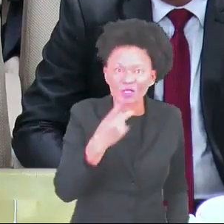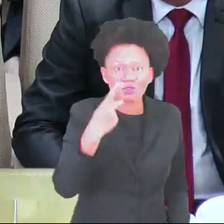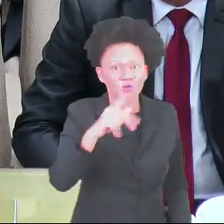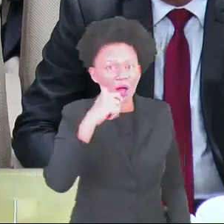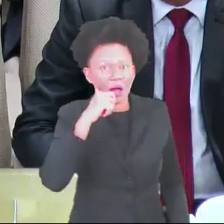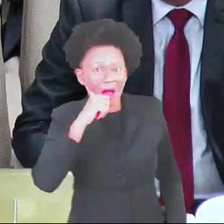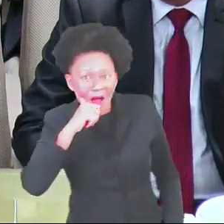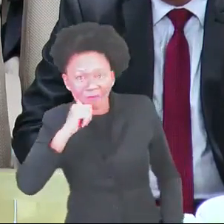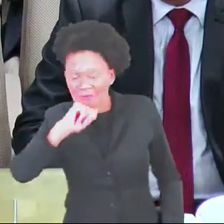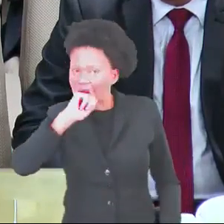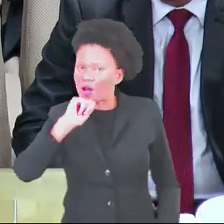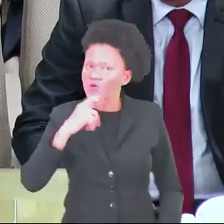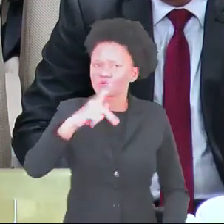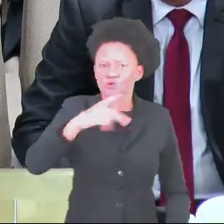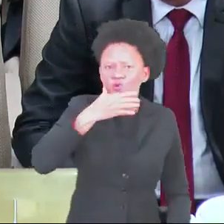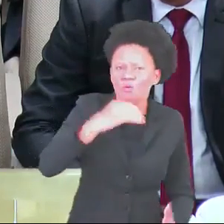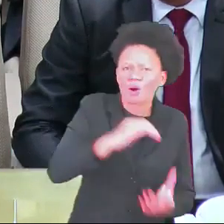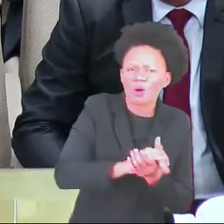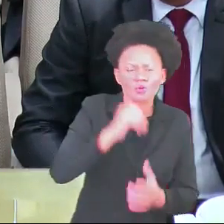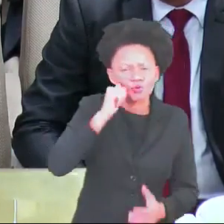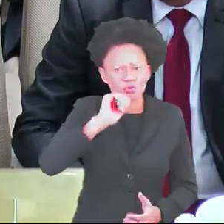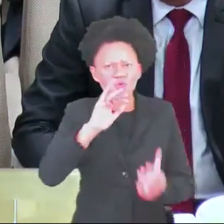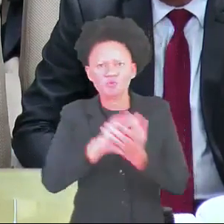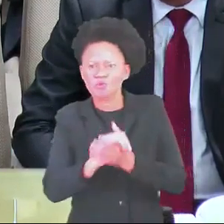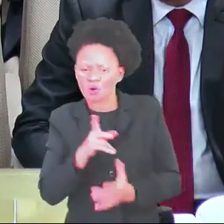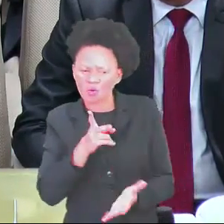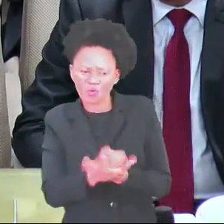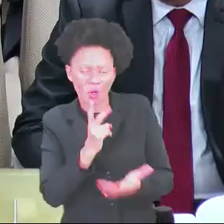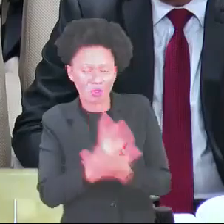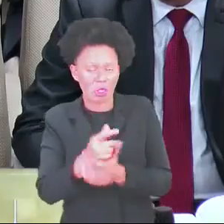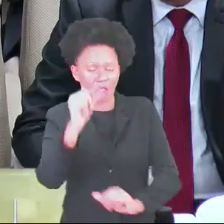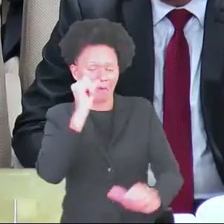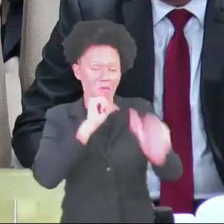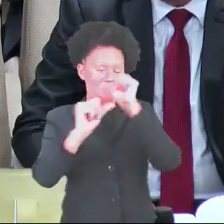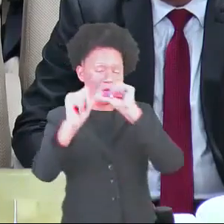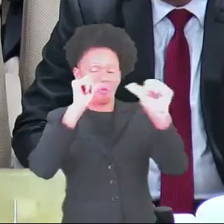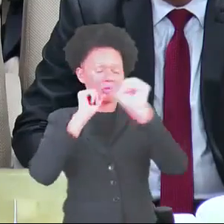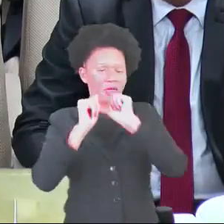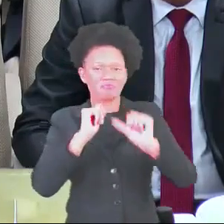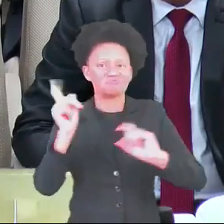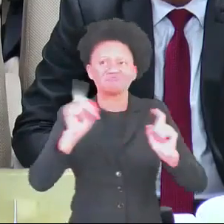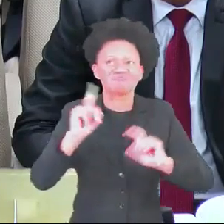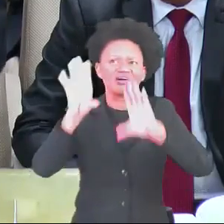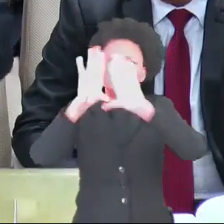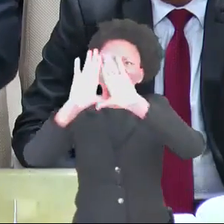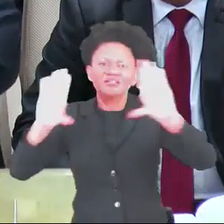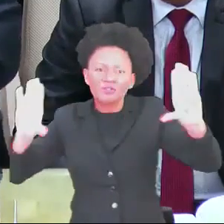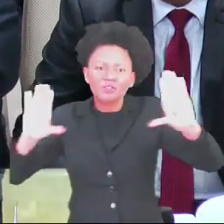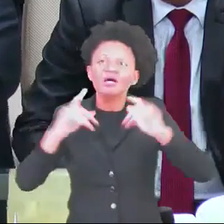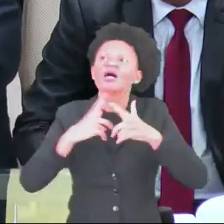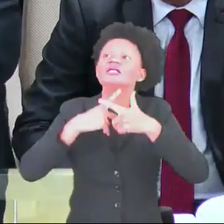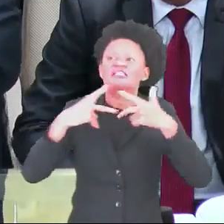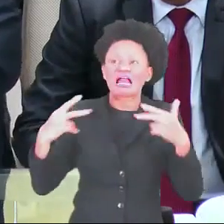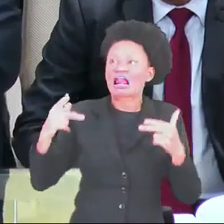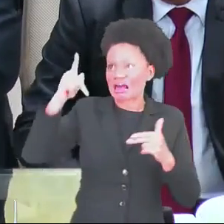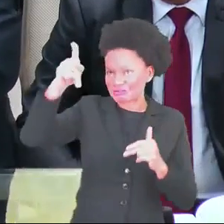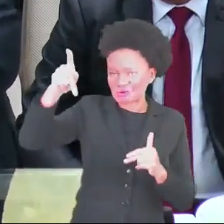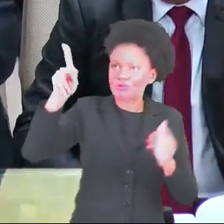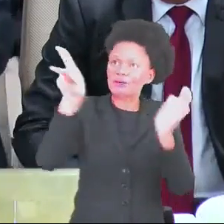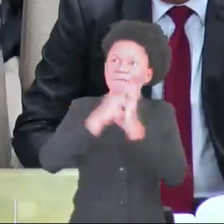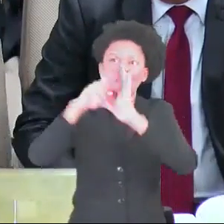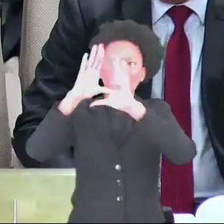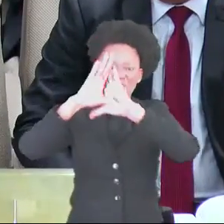seu esposo, ou sua esposa vai continuar na bebida. Ele não fala lá em cima, meu irmão, que haverá morte ou